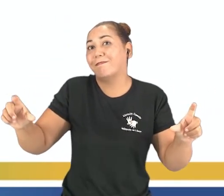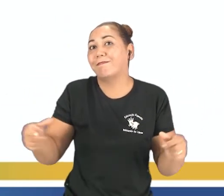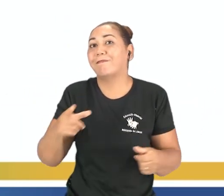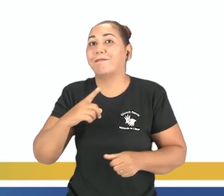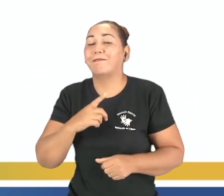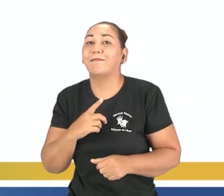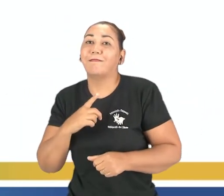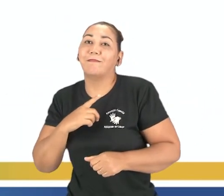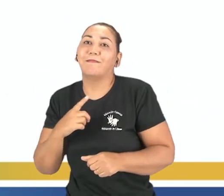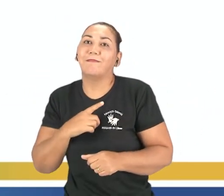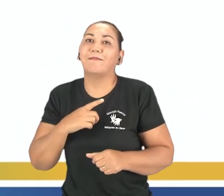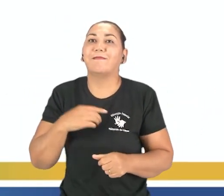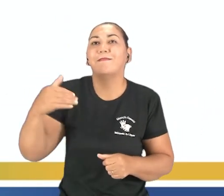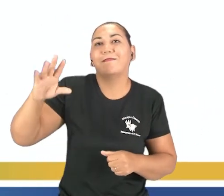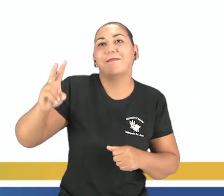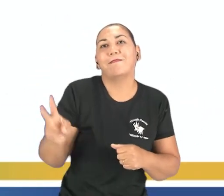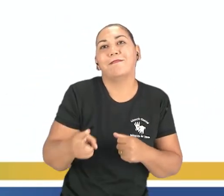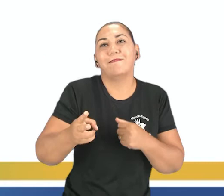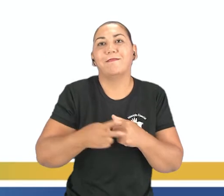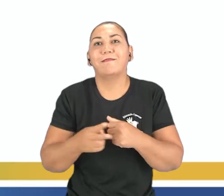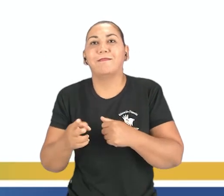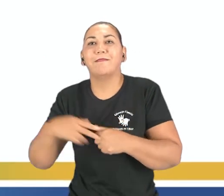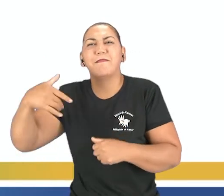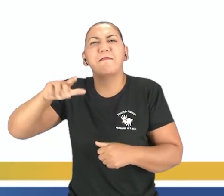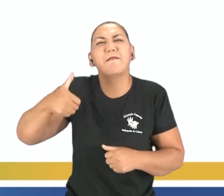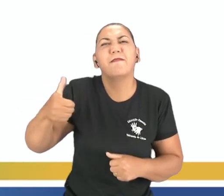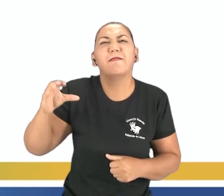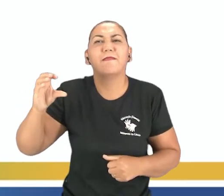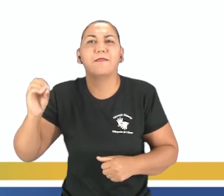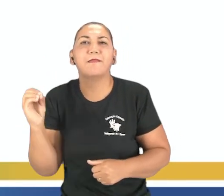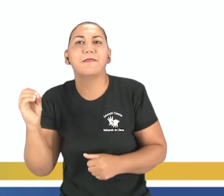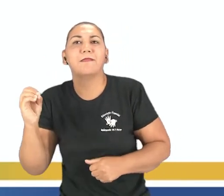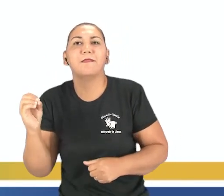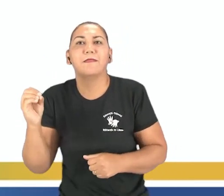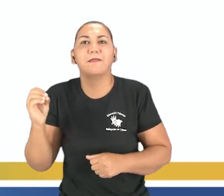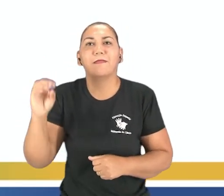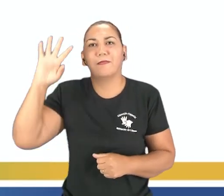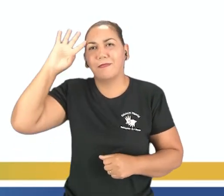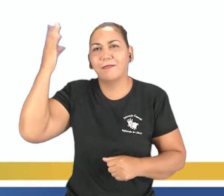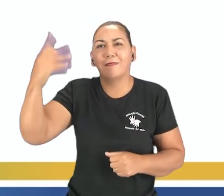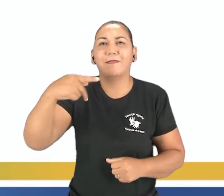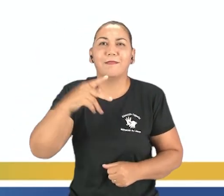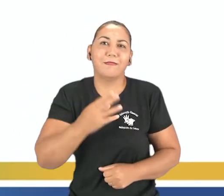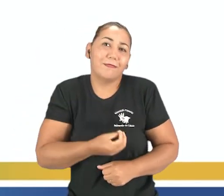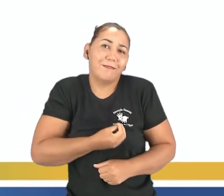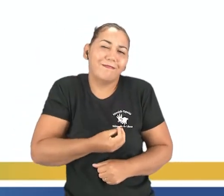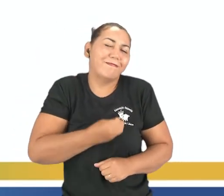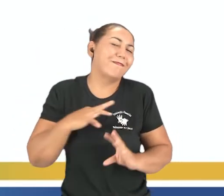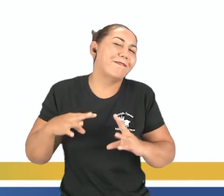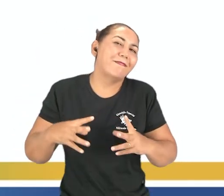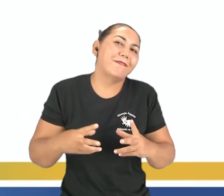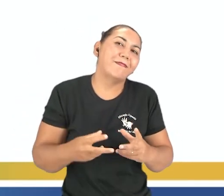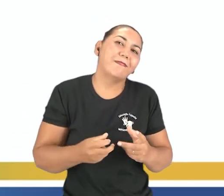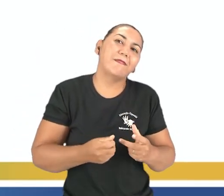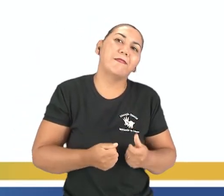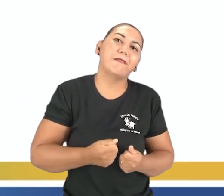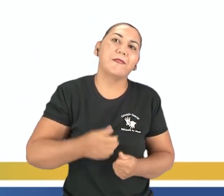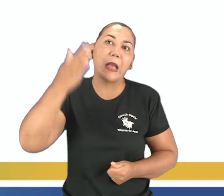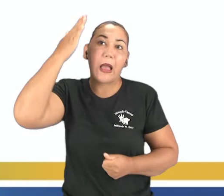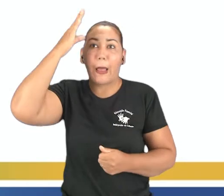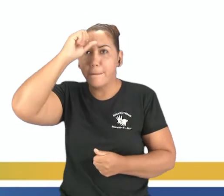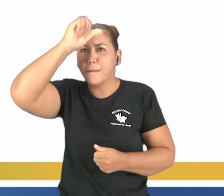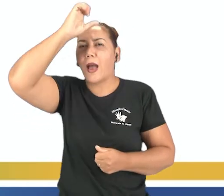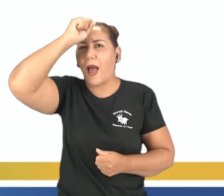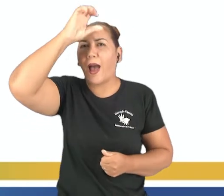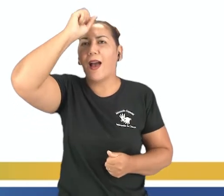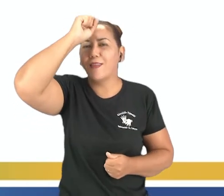sentença. Cabe mais de 10. Resolve a sua vida inteira. Aprende logo,